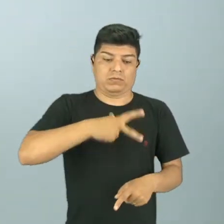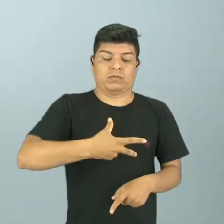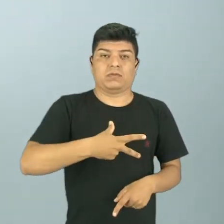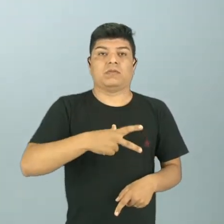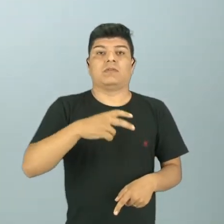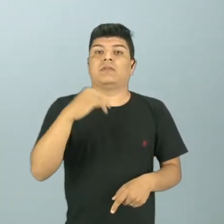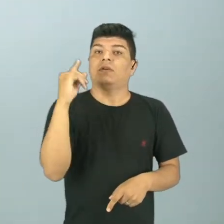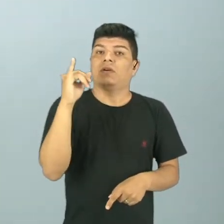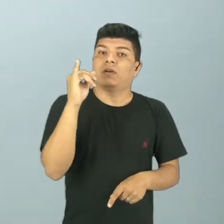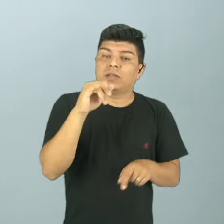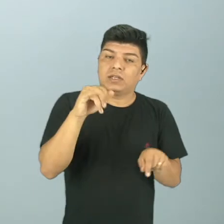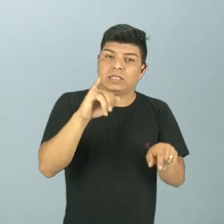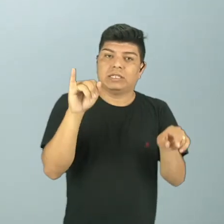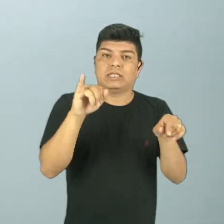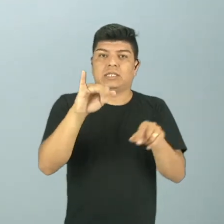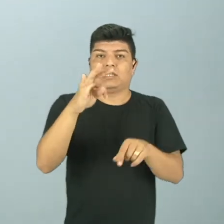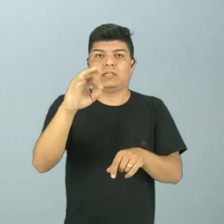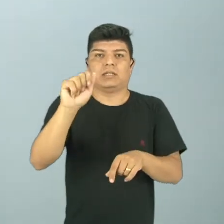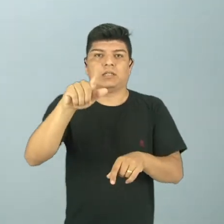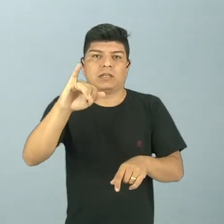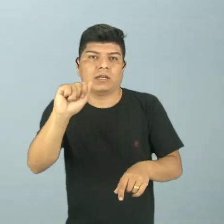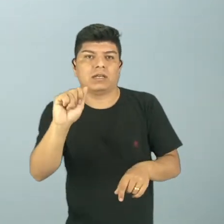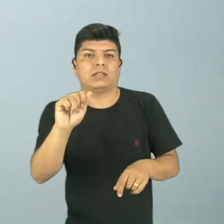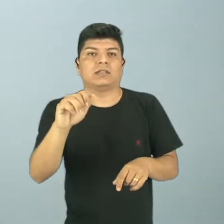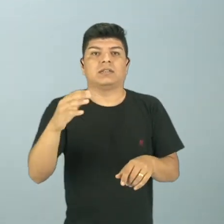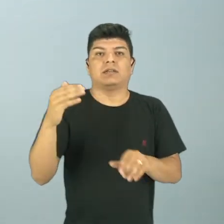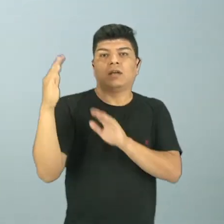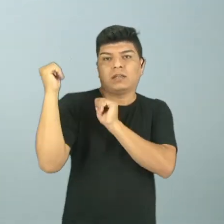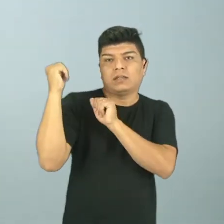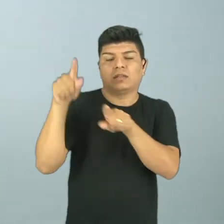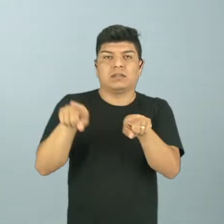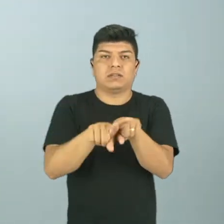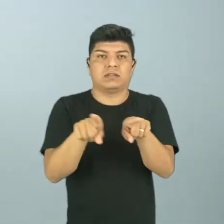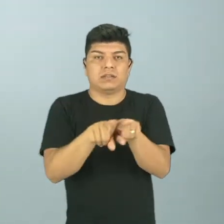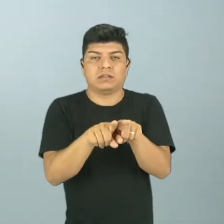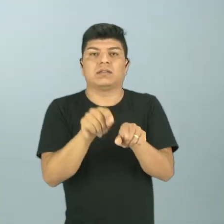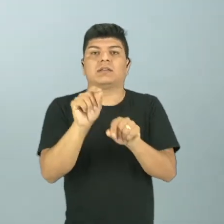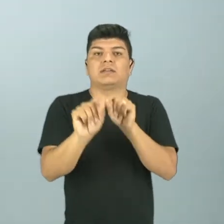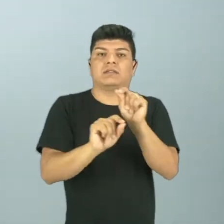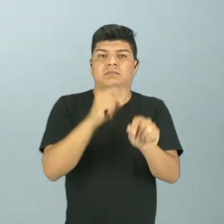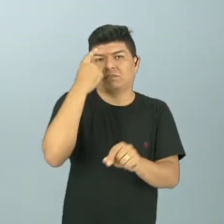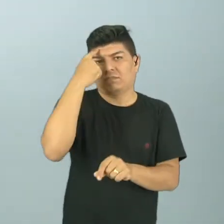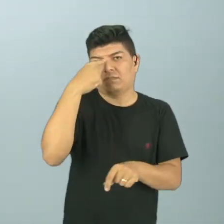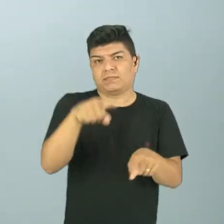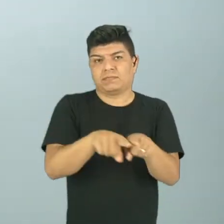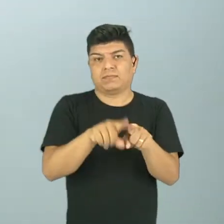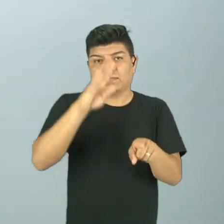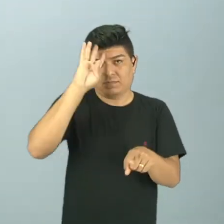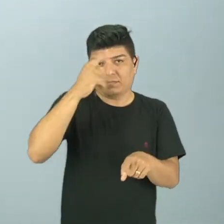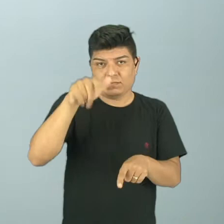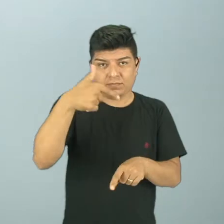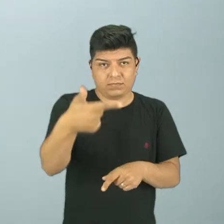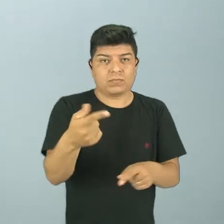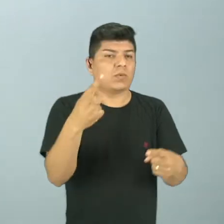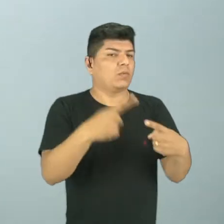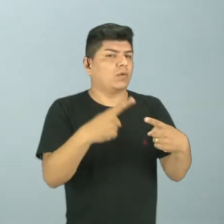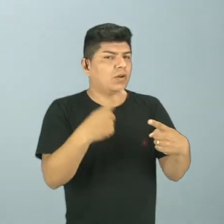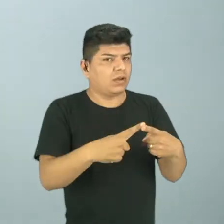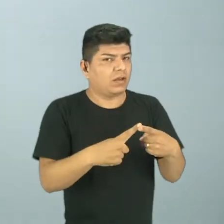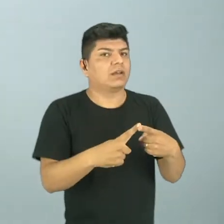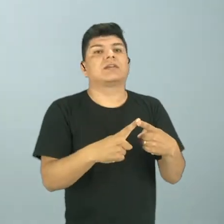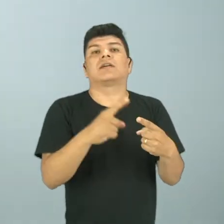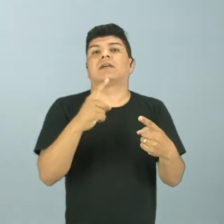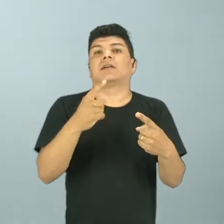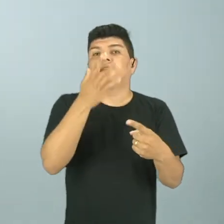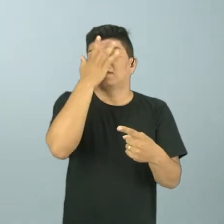da Itália, da Espanha, mas isso também foi tudo muito intencional, muito pensado, que a gente vai descobrir daqui a pouquinho o porquê